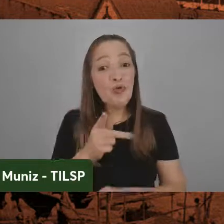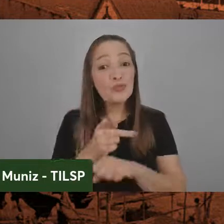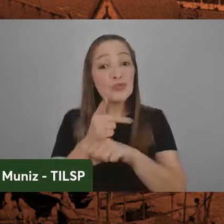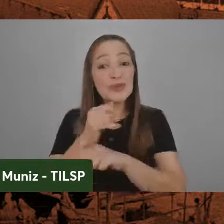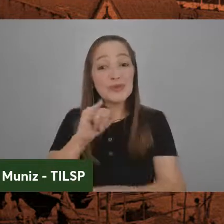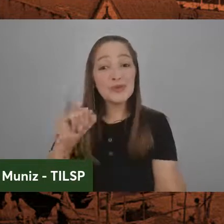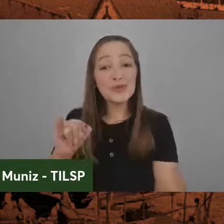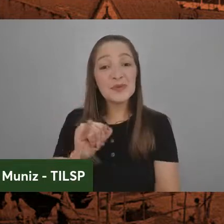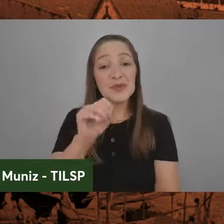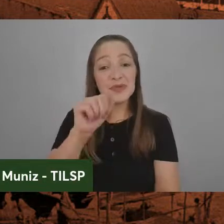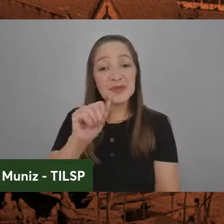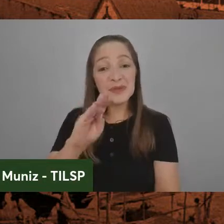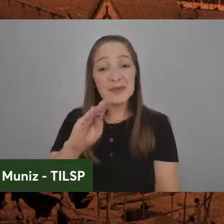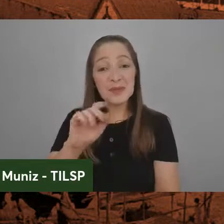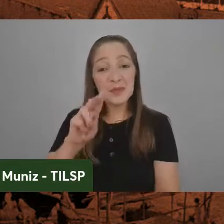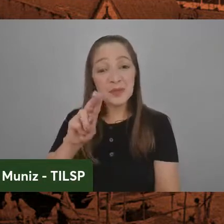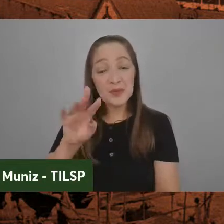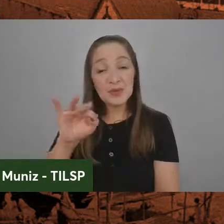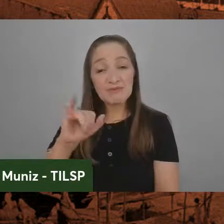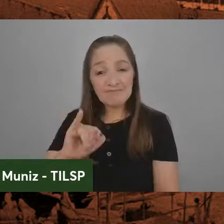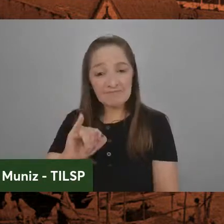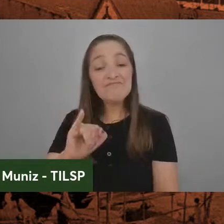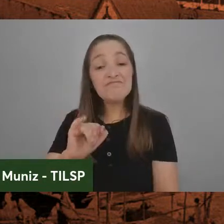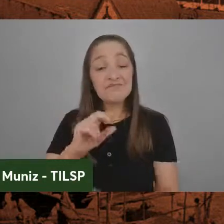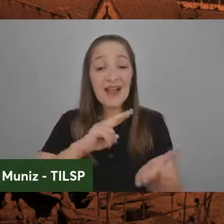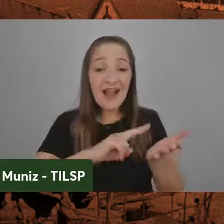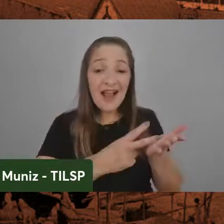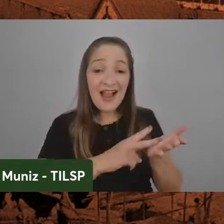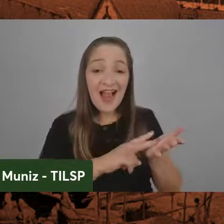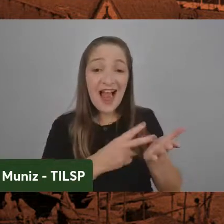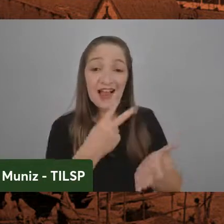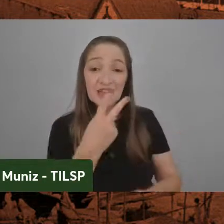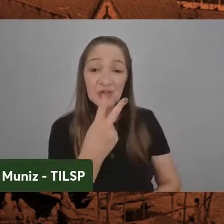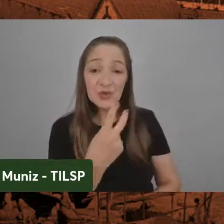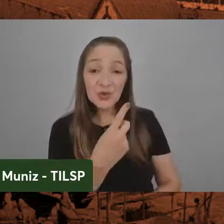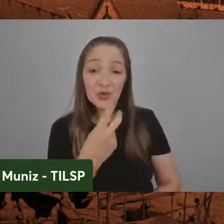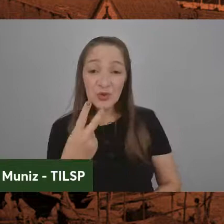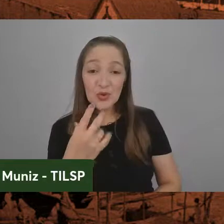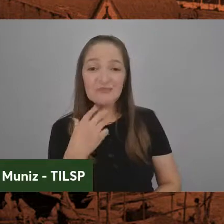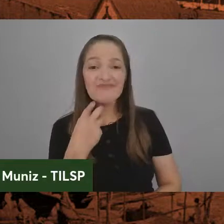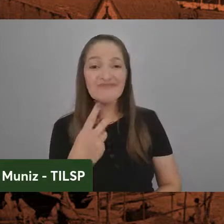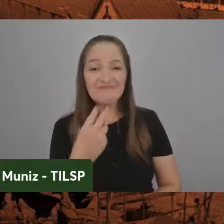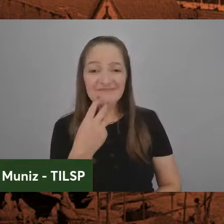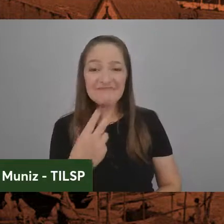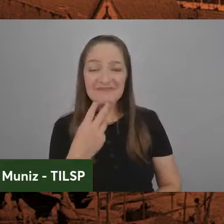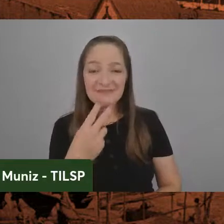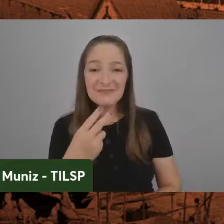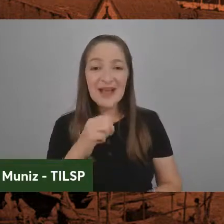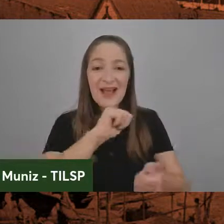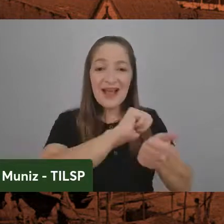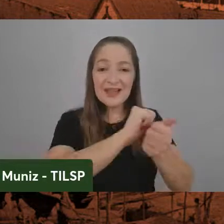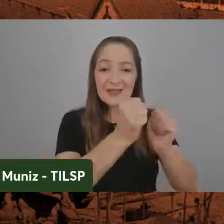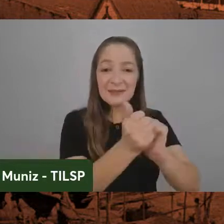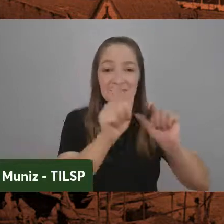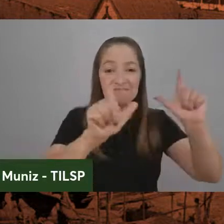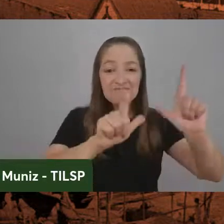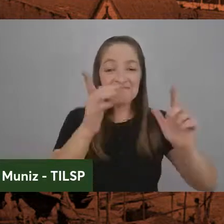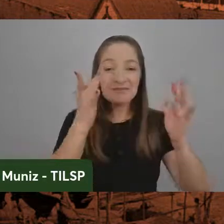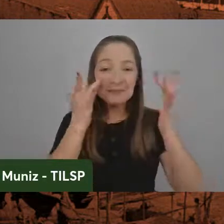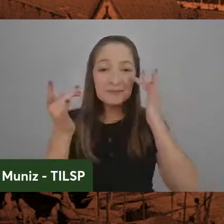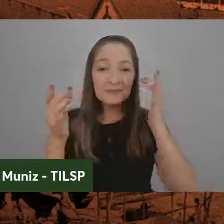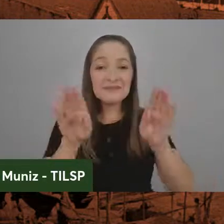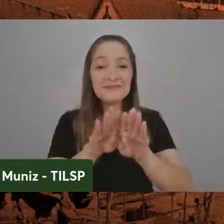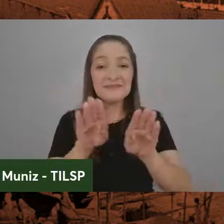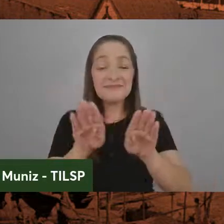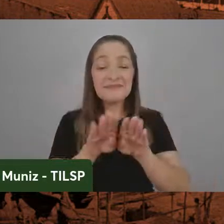12 idiomas e adaptado para televisão, teatro e quadrinhos. Com Cinzas do Norte, de